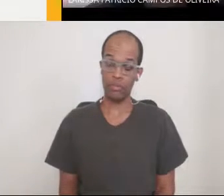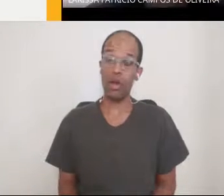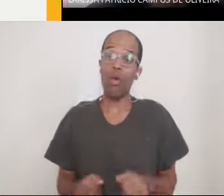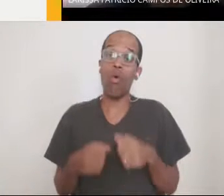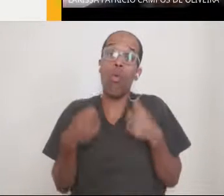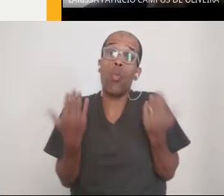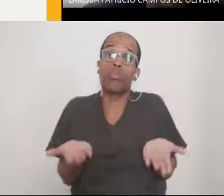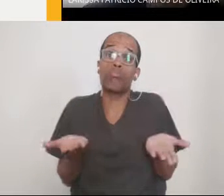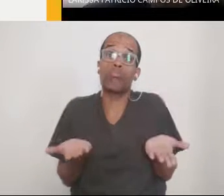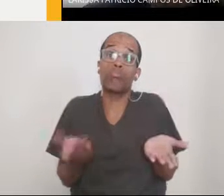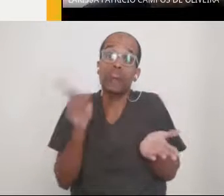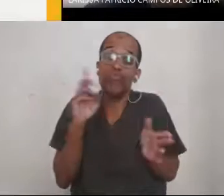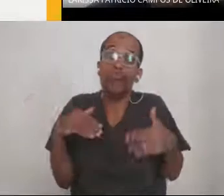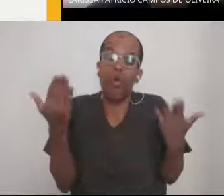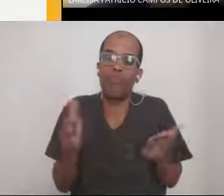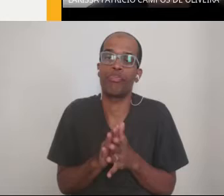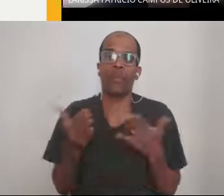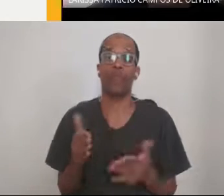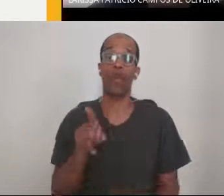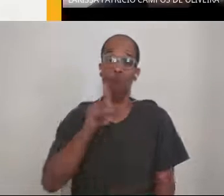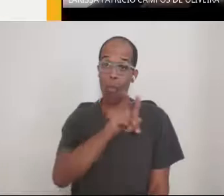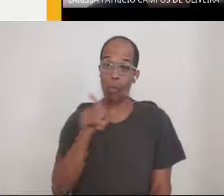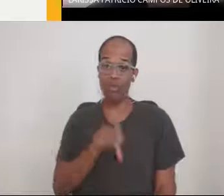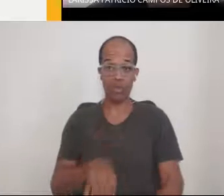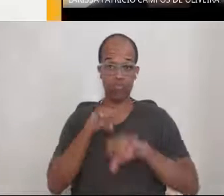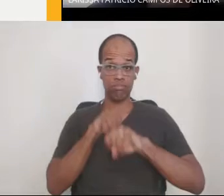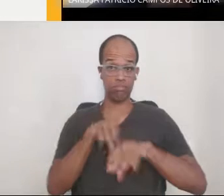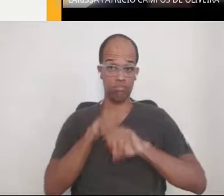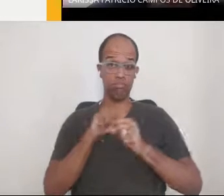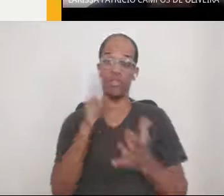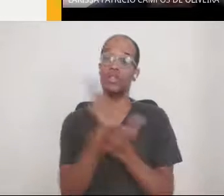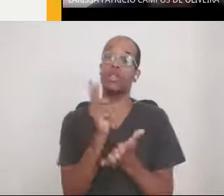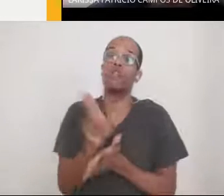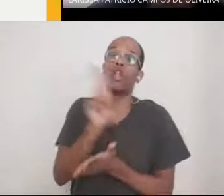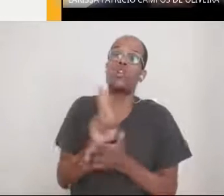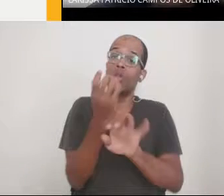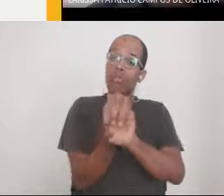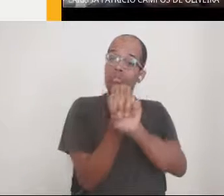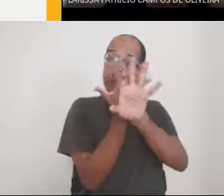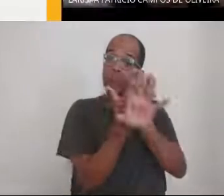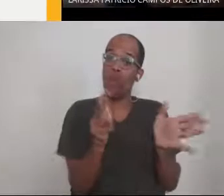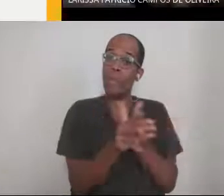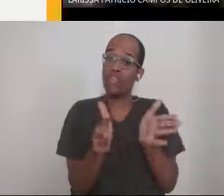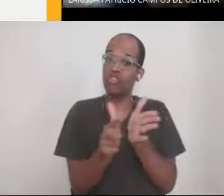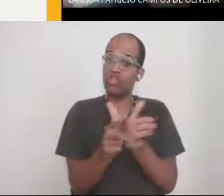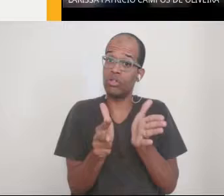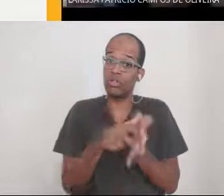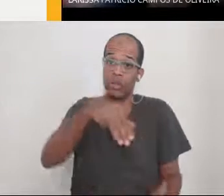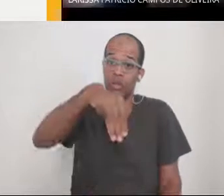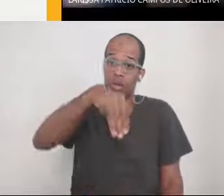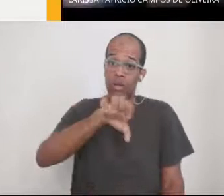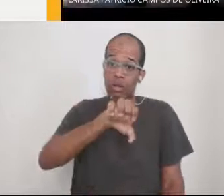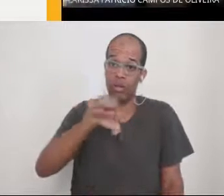Quando, né? Então, assim, os nossos professores, eles estão dando aula sempre pelo Meet, né? Que é a aula ao vivo,